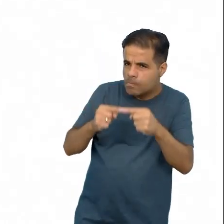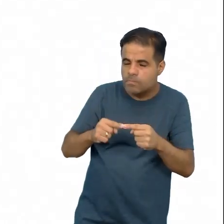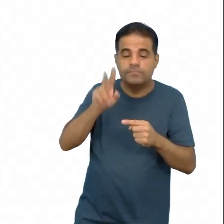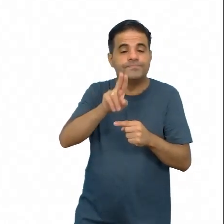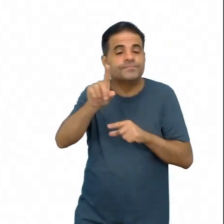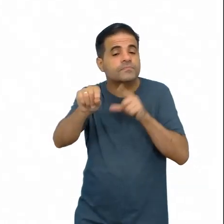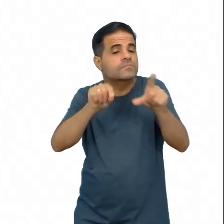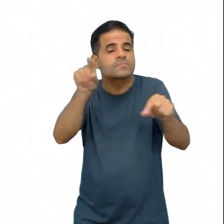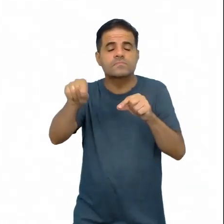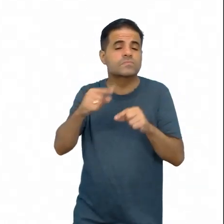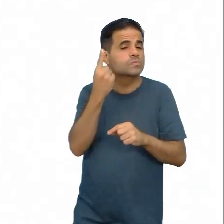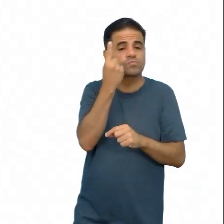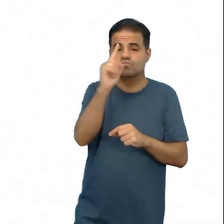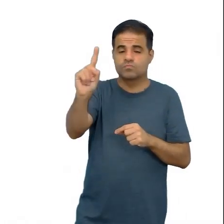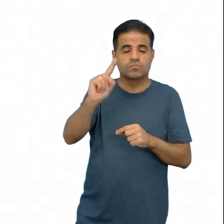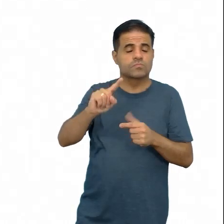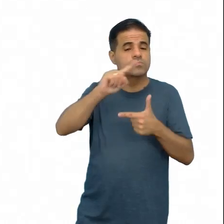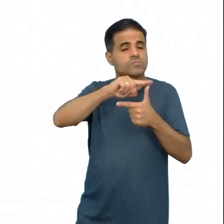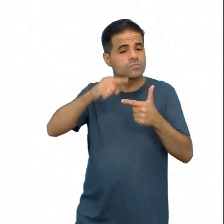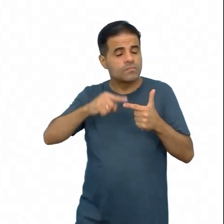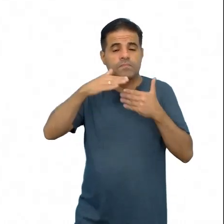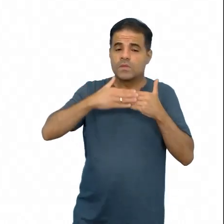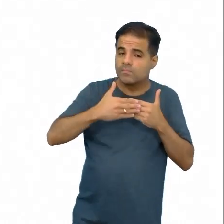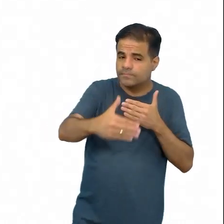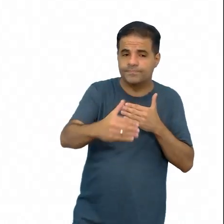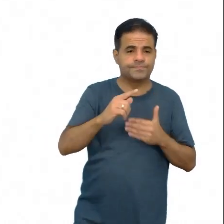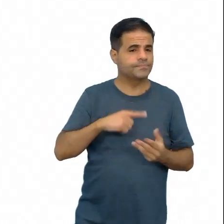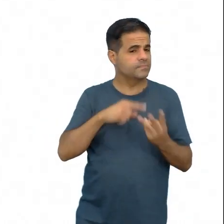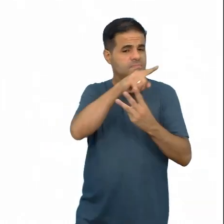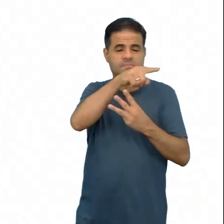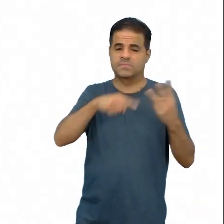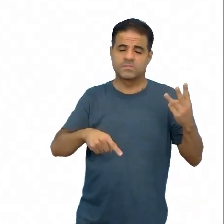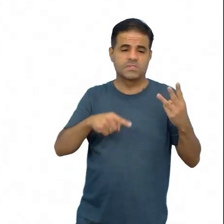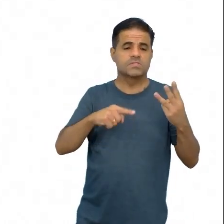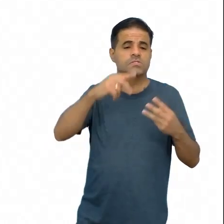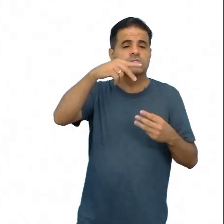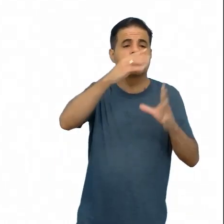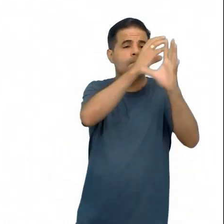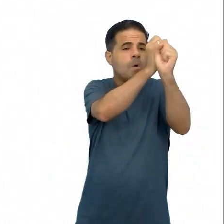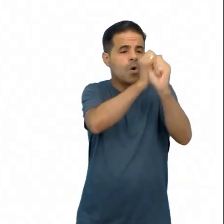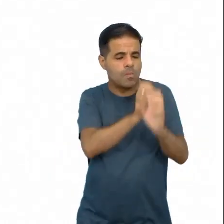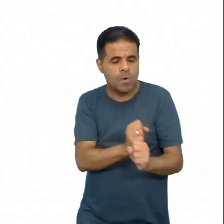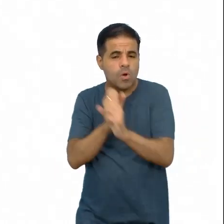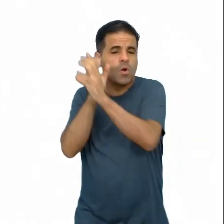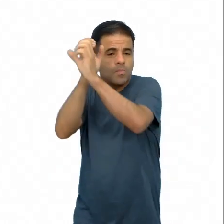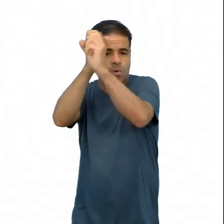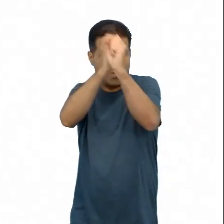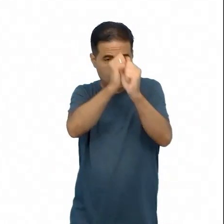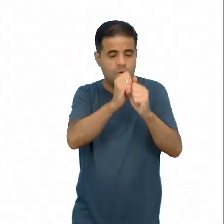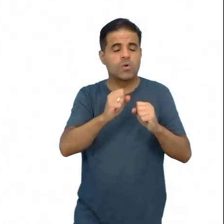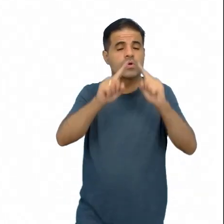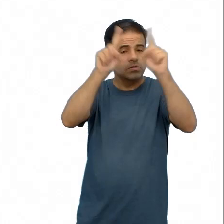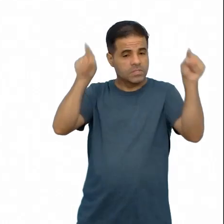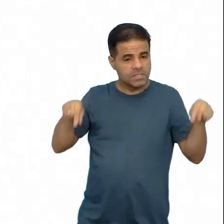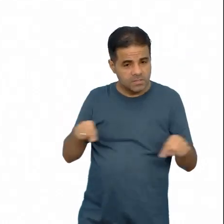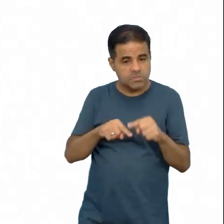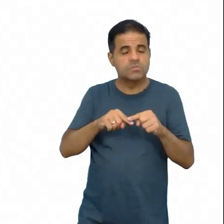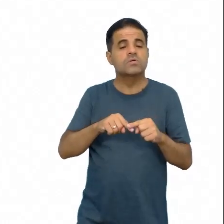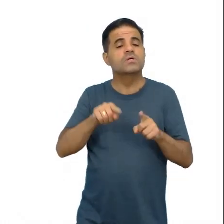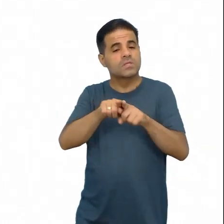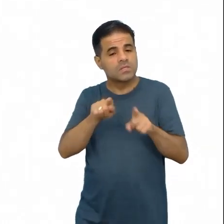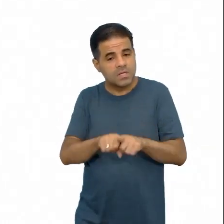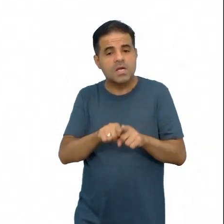utilizar apenas um polígono por pavimentação. Só teremos 3 polígonos regulares possíveis, triângulos, equiláteros, quadrados